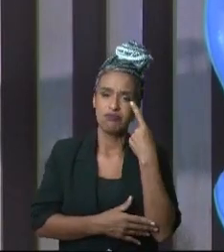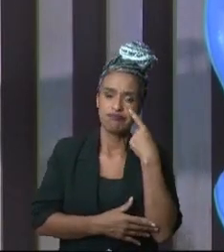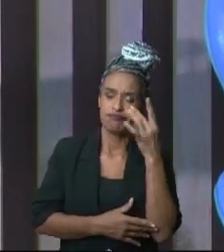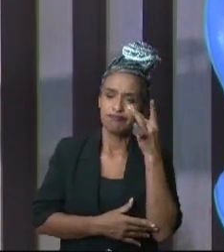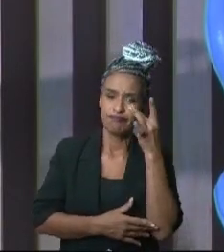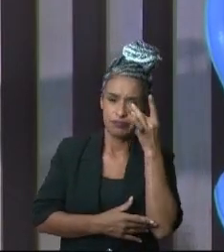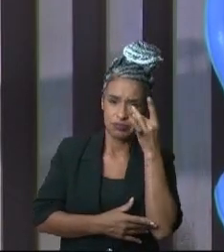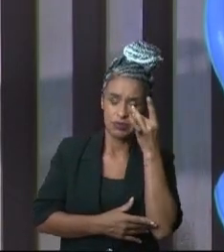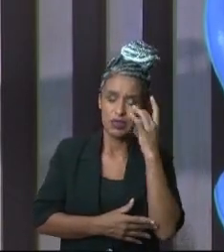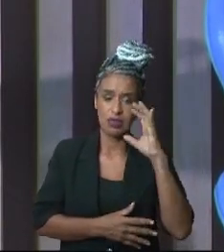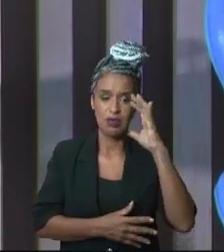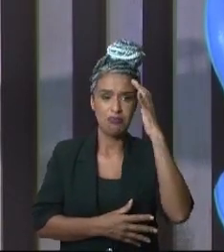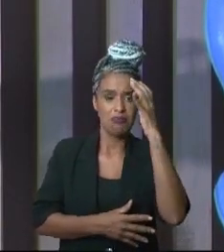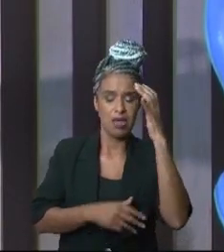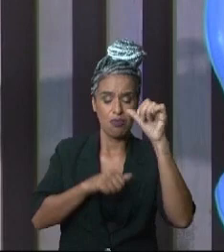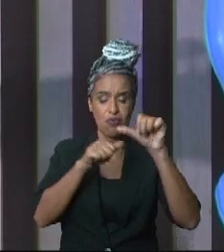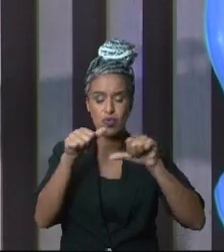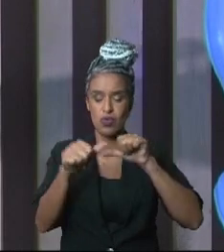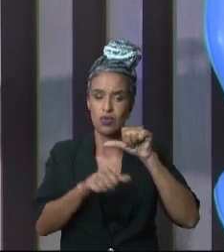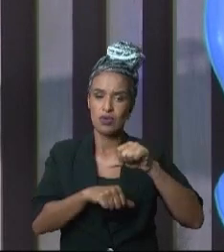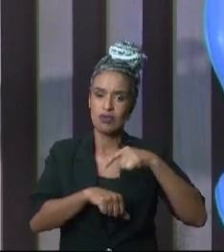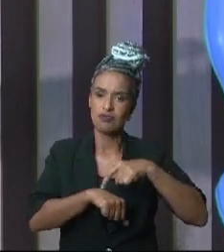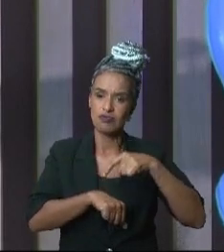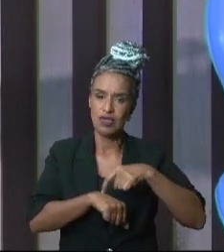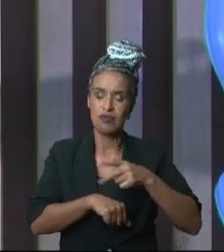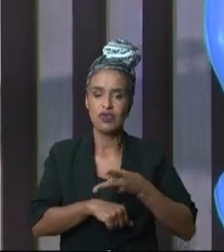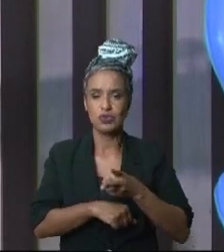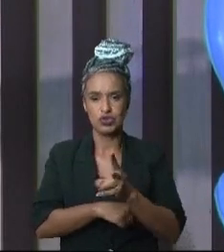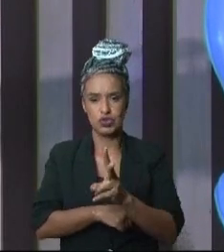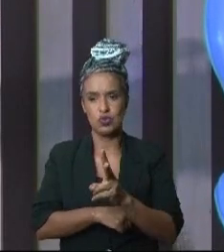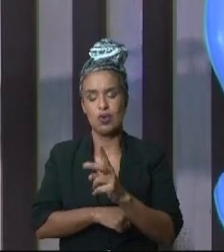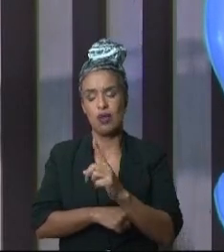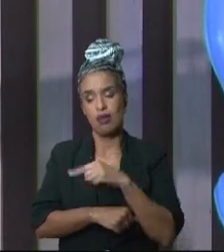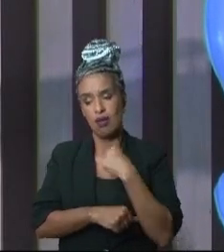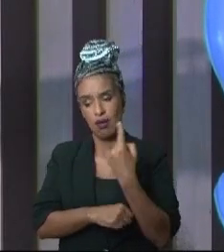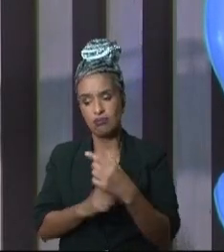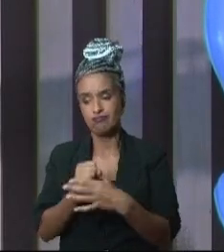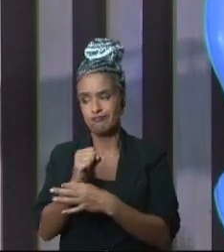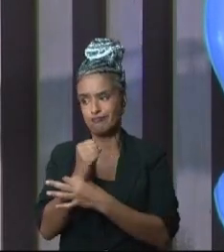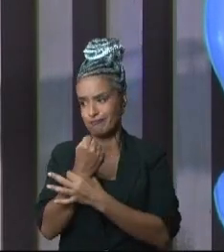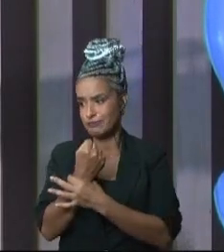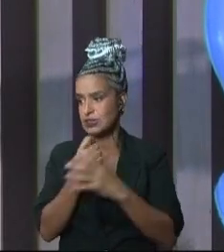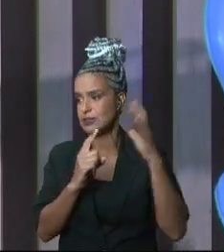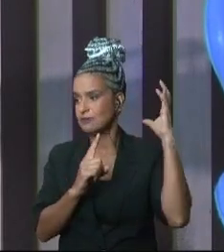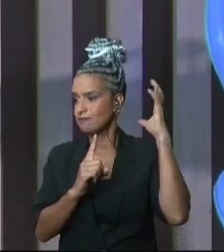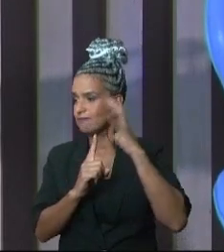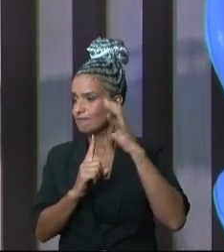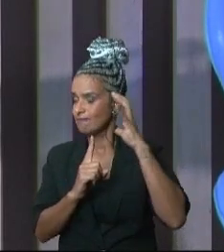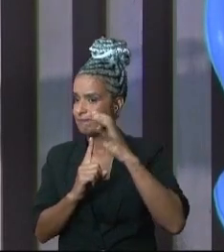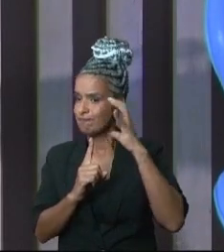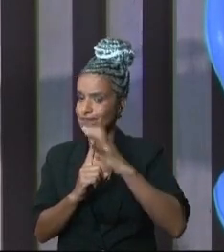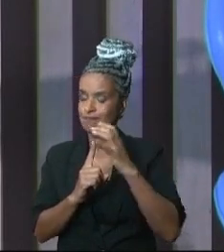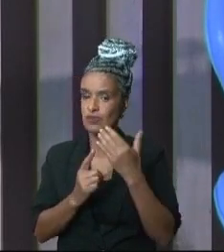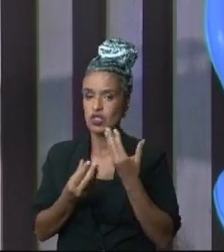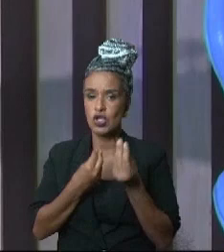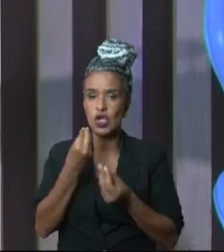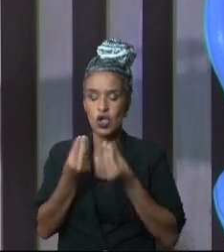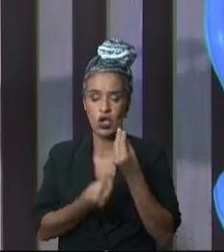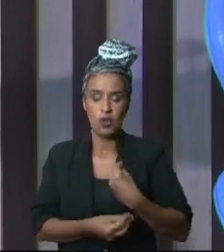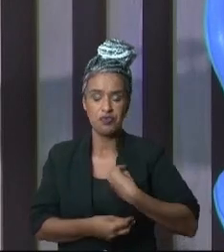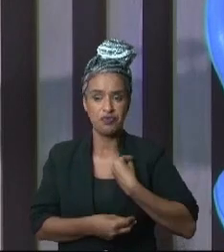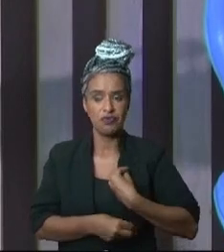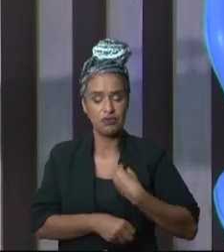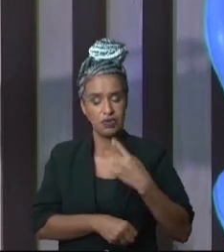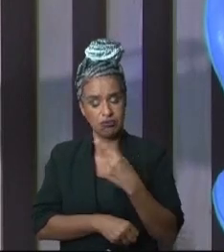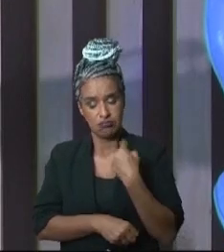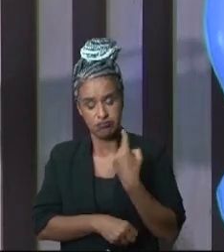climática, definindo o clima durante o tempo, vai continuar a afetar a nossa segurança, vai continuar a afetar as nossas maneiras de viver a nossa